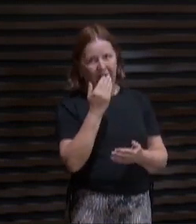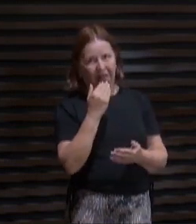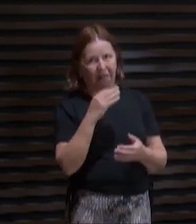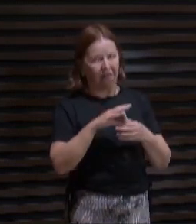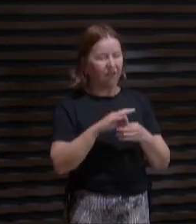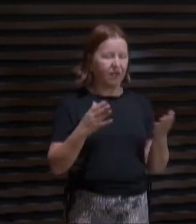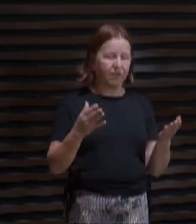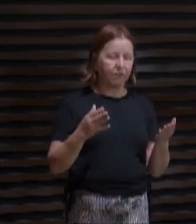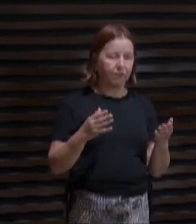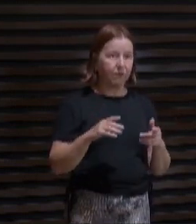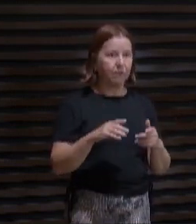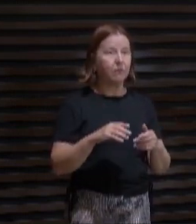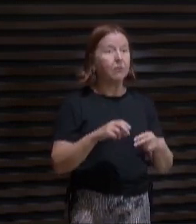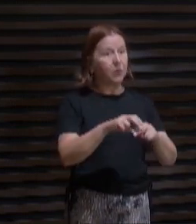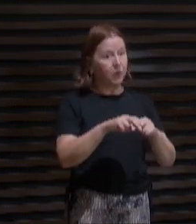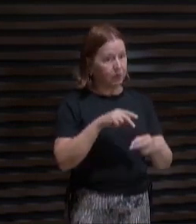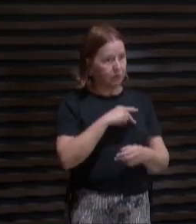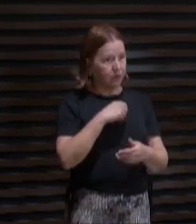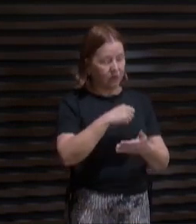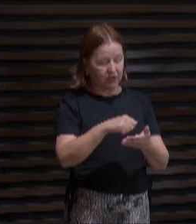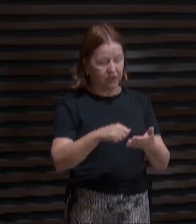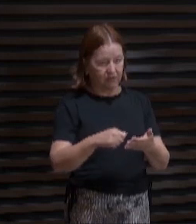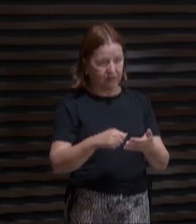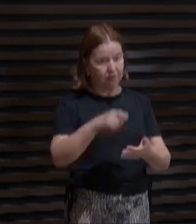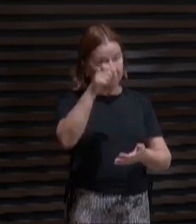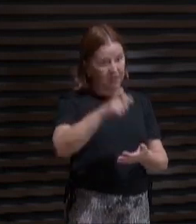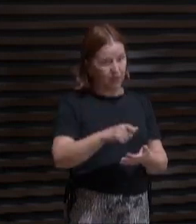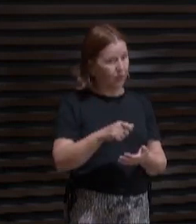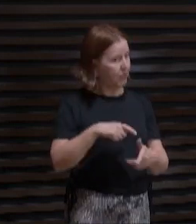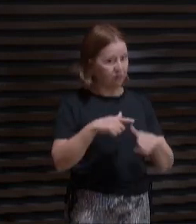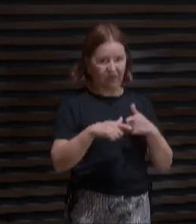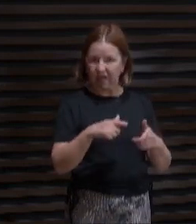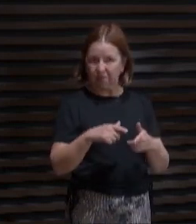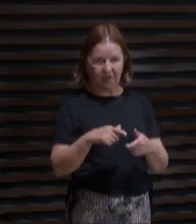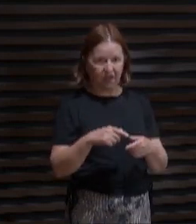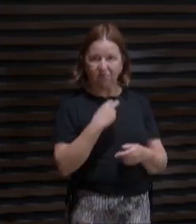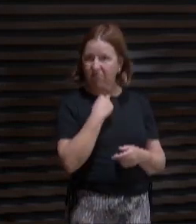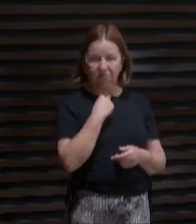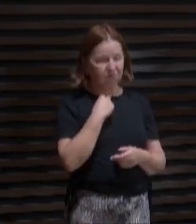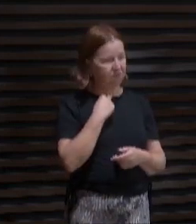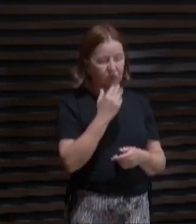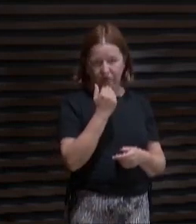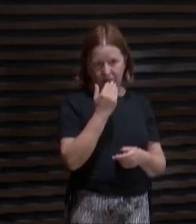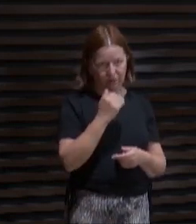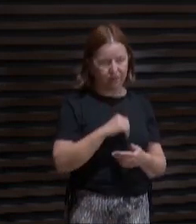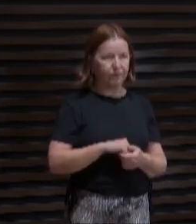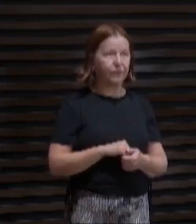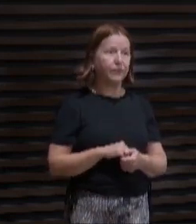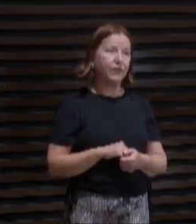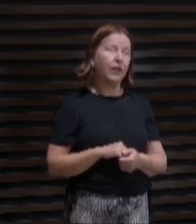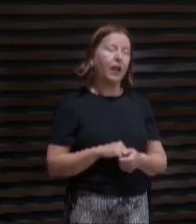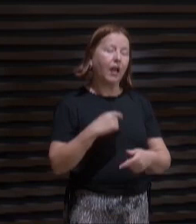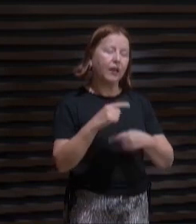que não trabalha também não deve comer. E aí ele vai dar uma explicação que a vinda do Senhor virá de tal